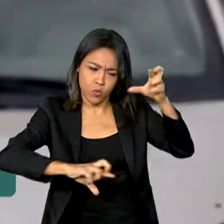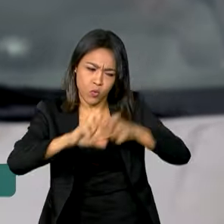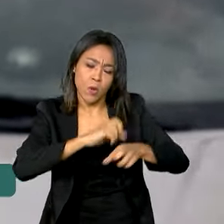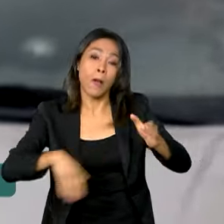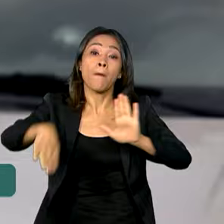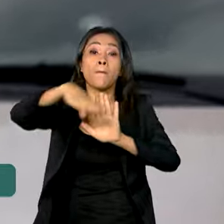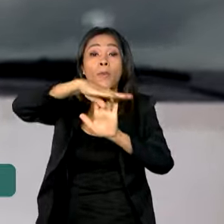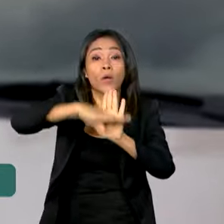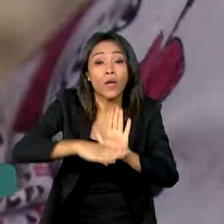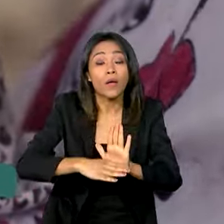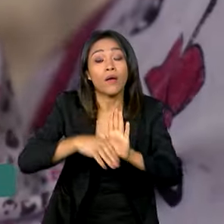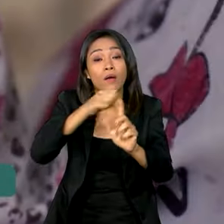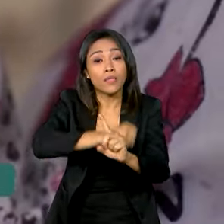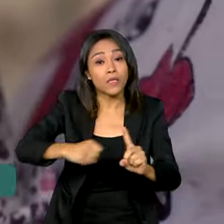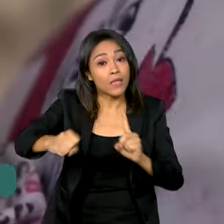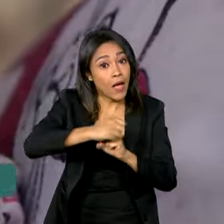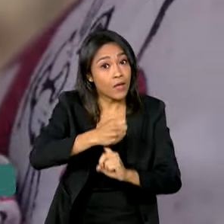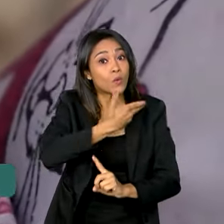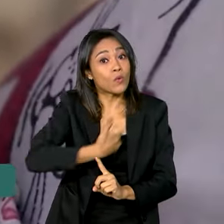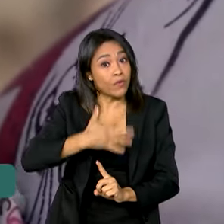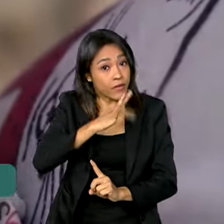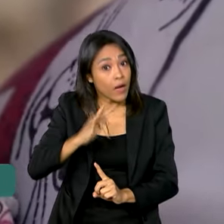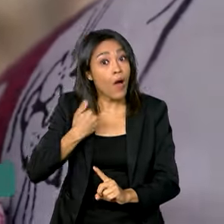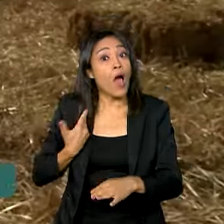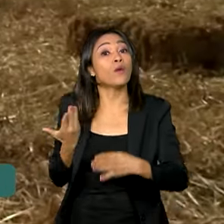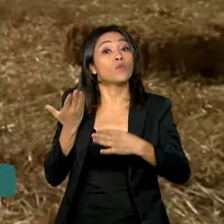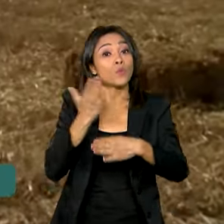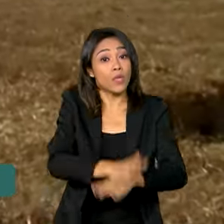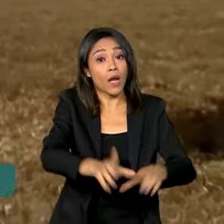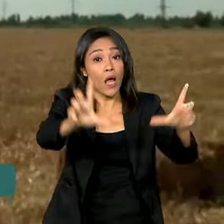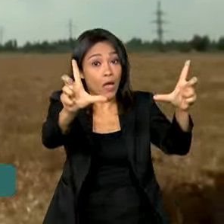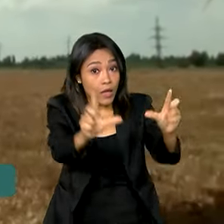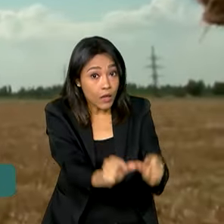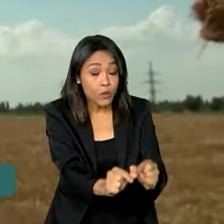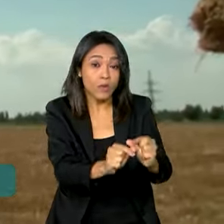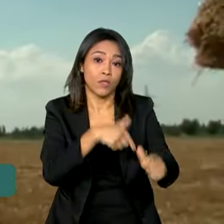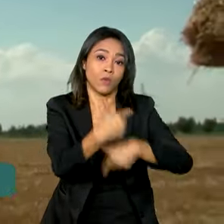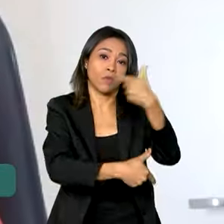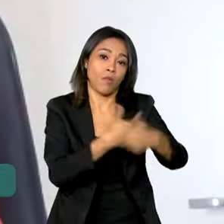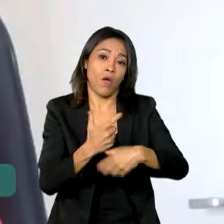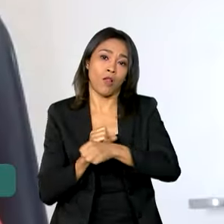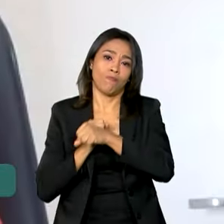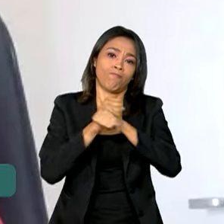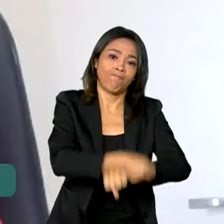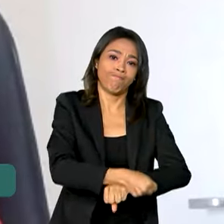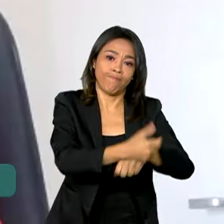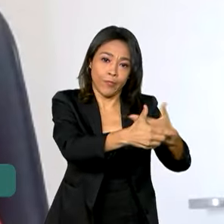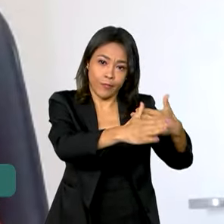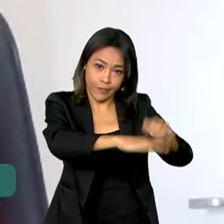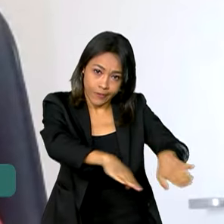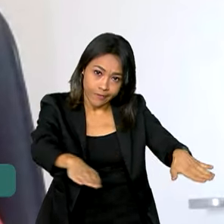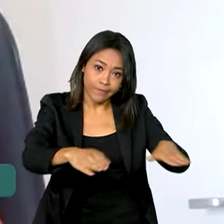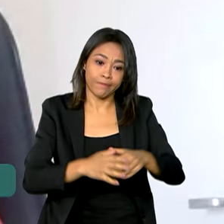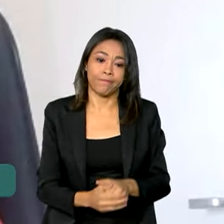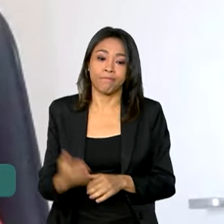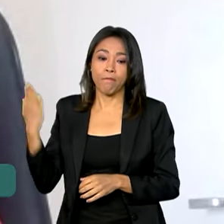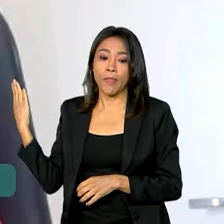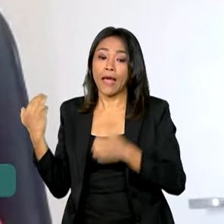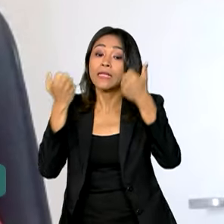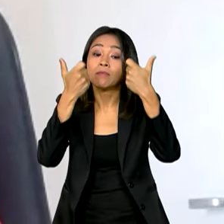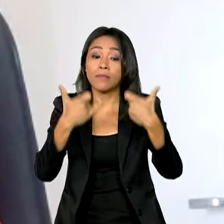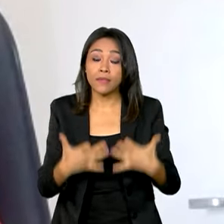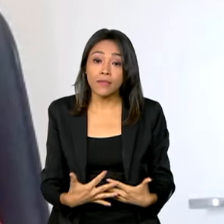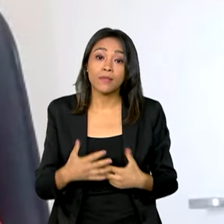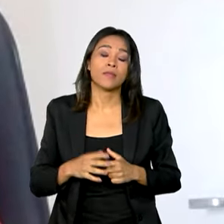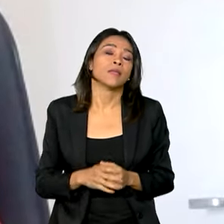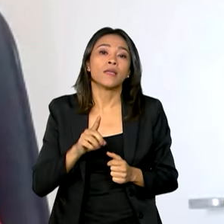sociais promovidos pelo governo federal também ajudaram a reduzir o índice de trabalho infantil. Numa avaliação preliminar, nós podemos dizer